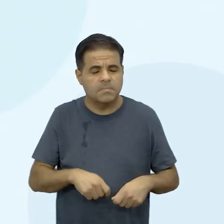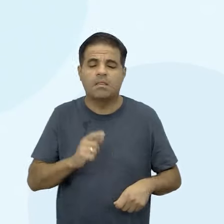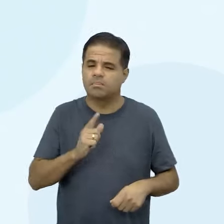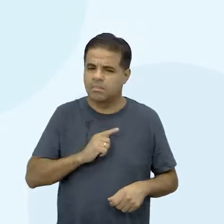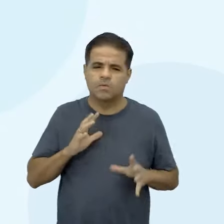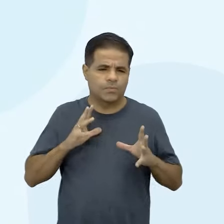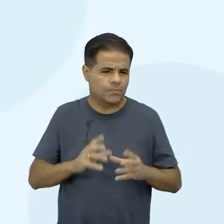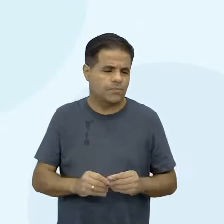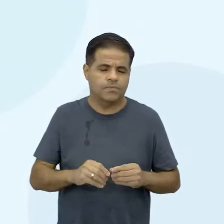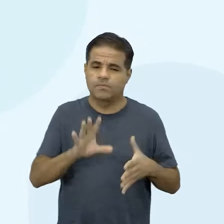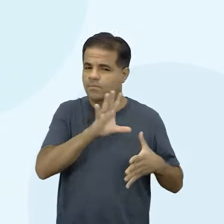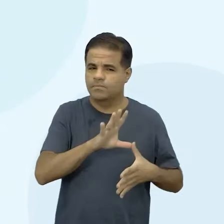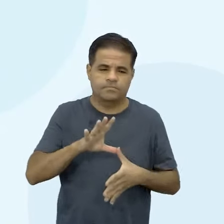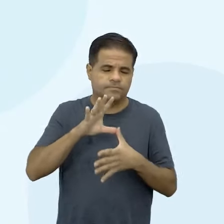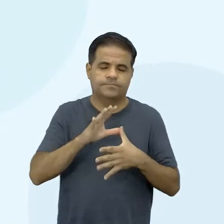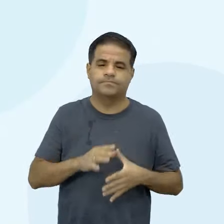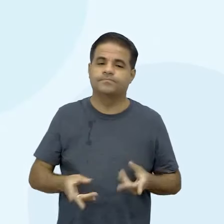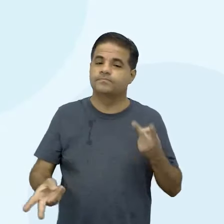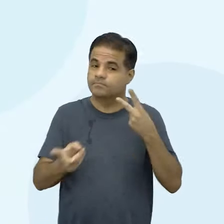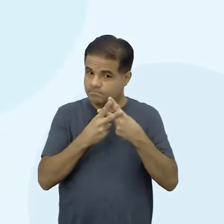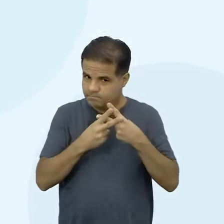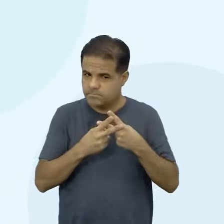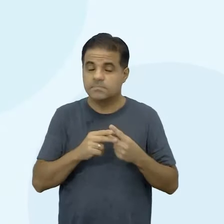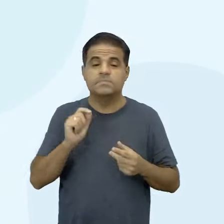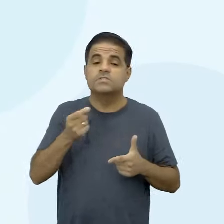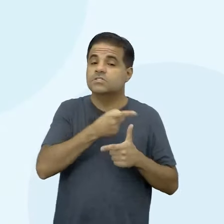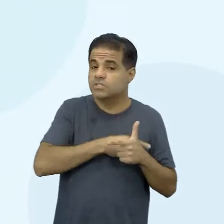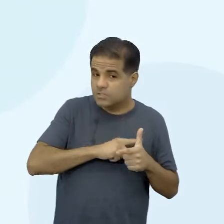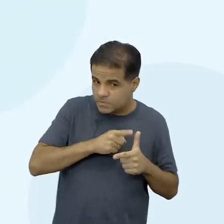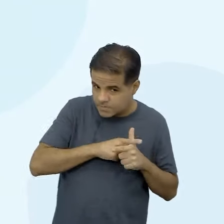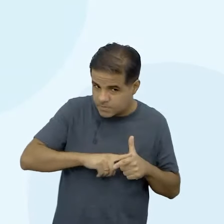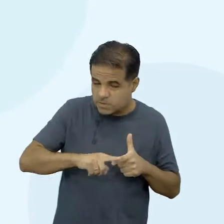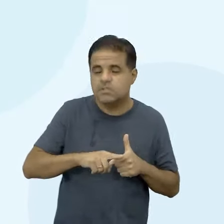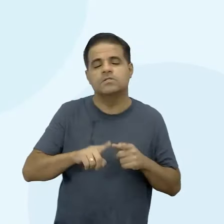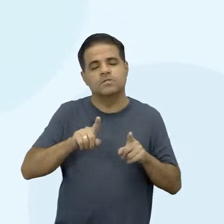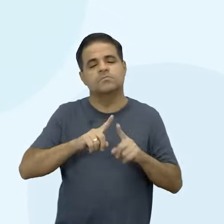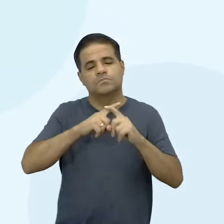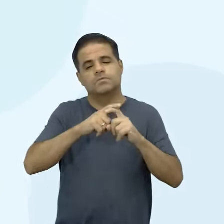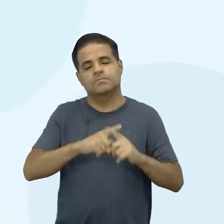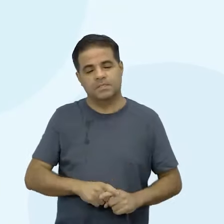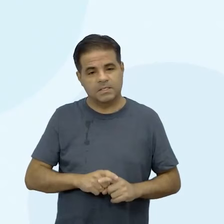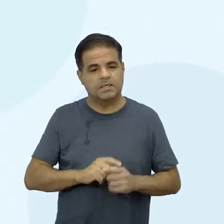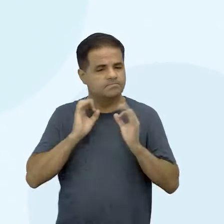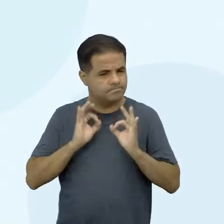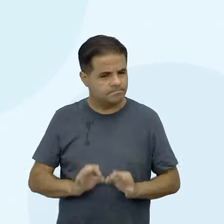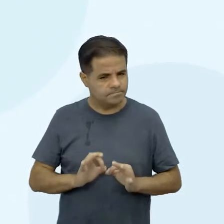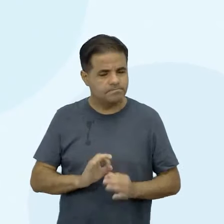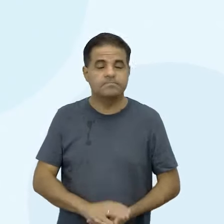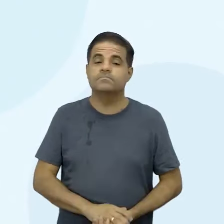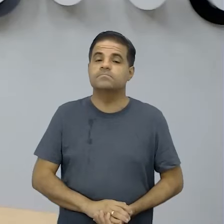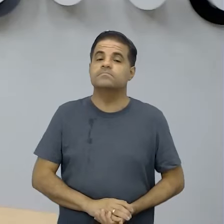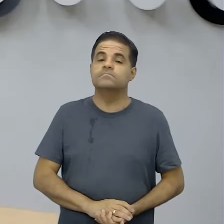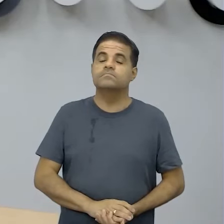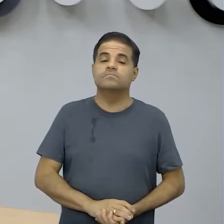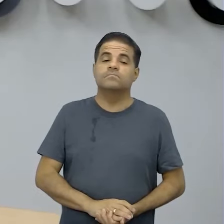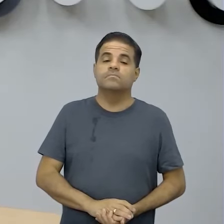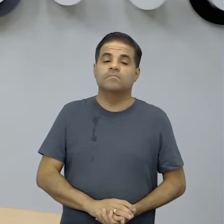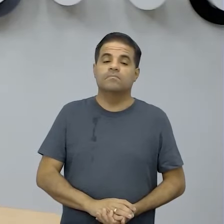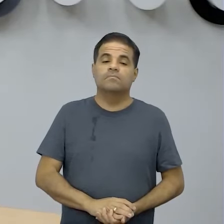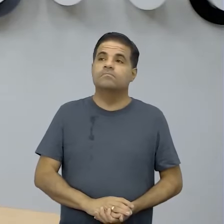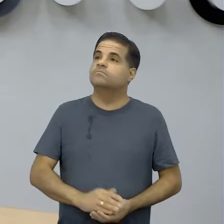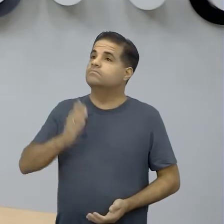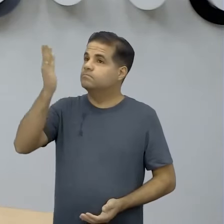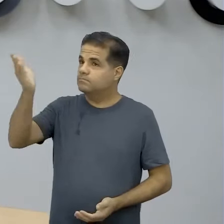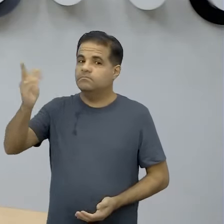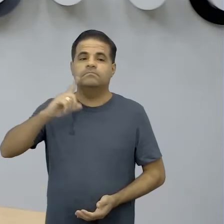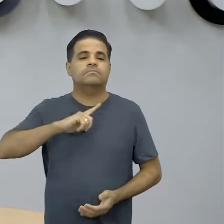terá o mapa, hashtag quem divide, multiplica, certo? Muito bem, Vanderlei. E aí na tela,